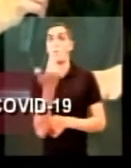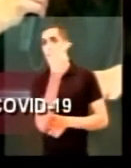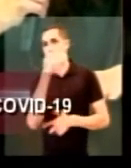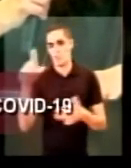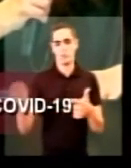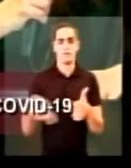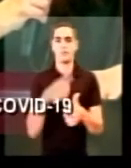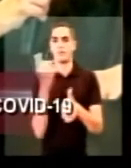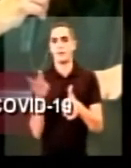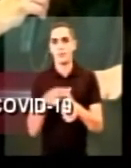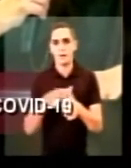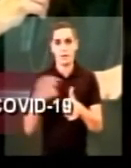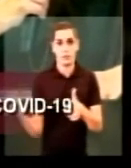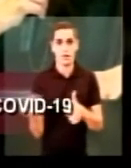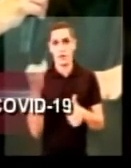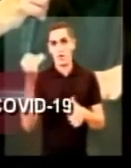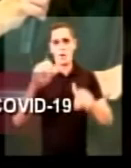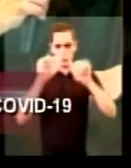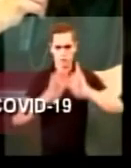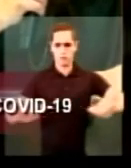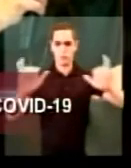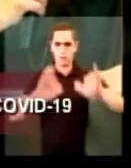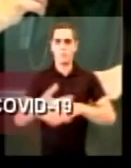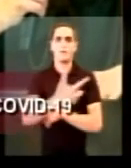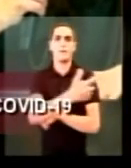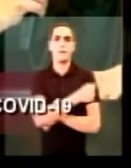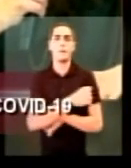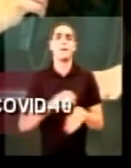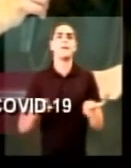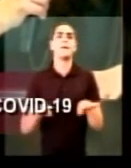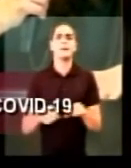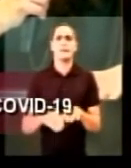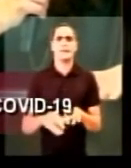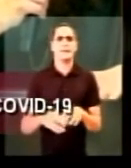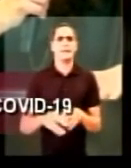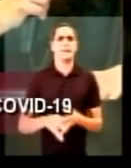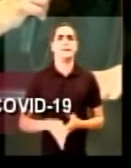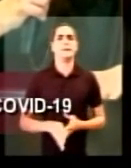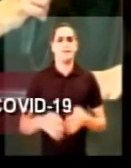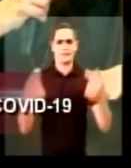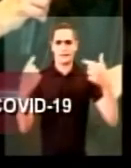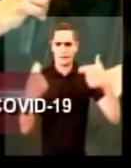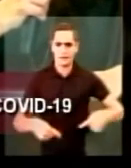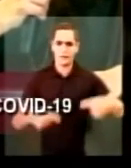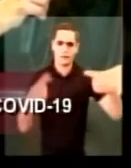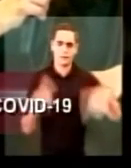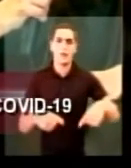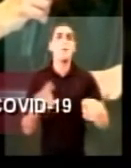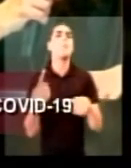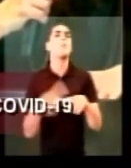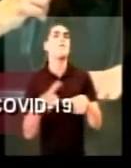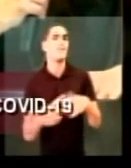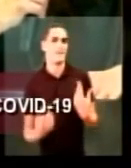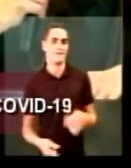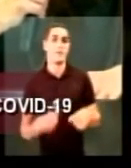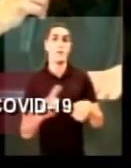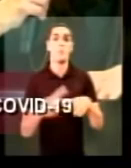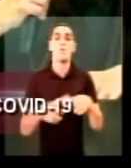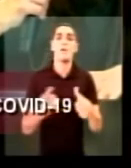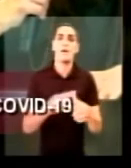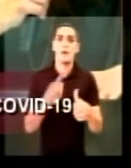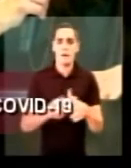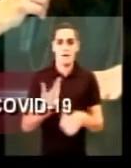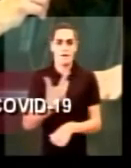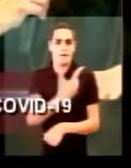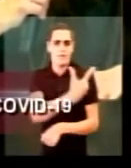que essa campanha ela é desafiadora também porque será a primeira campanha de vacinação com